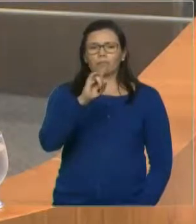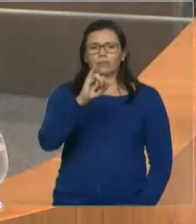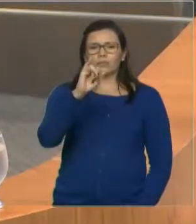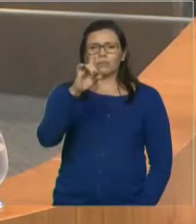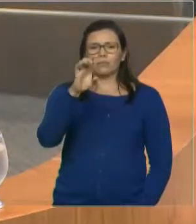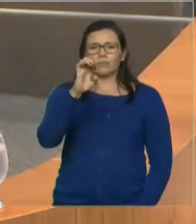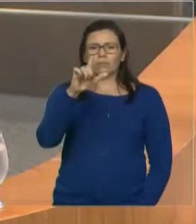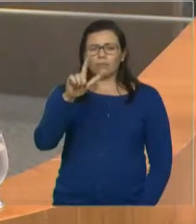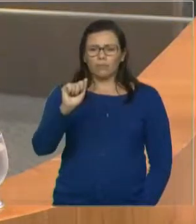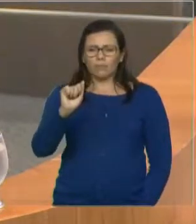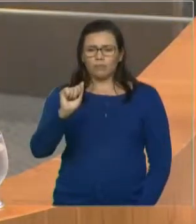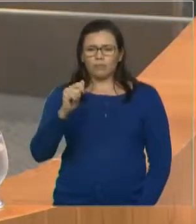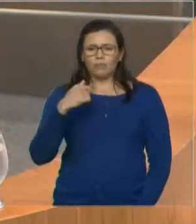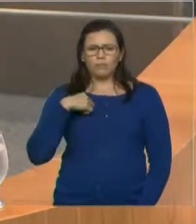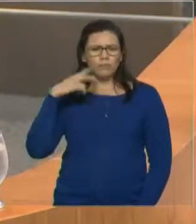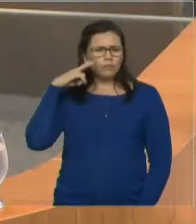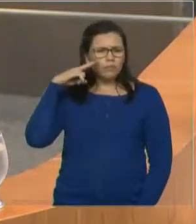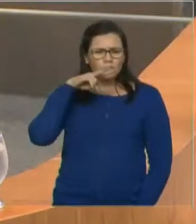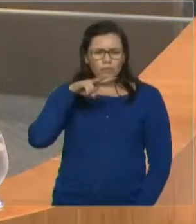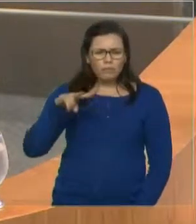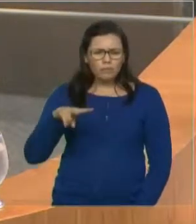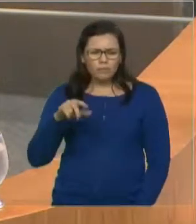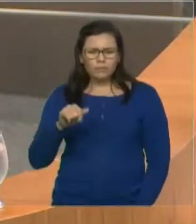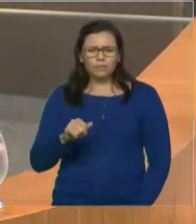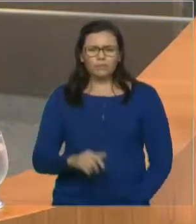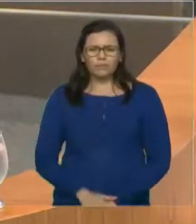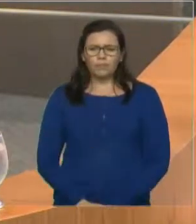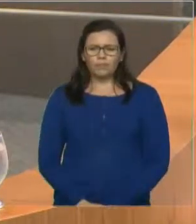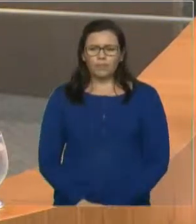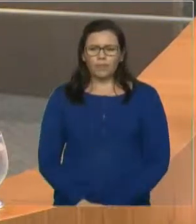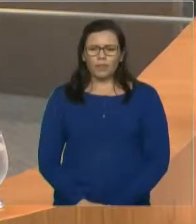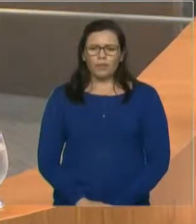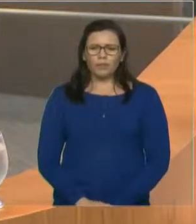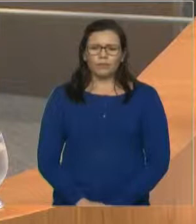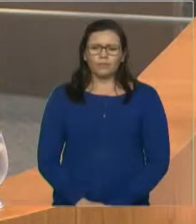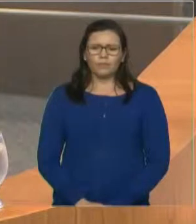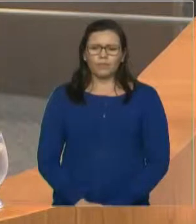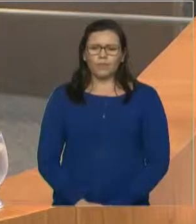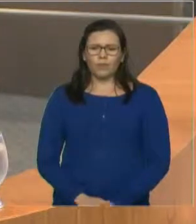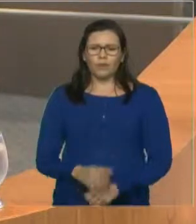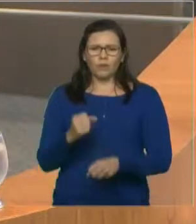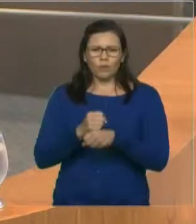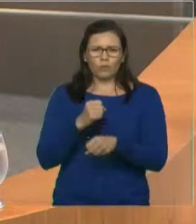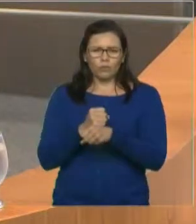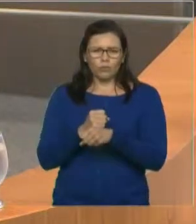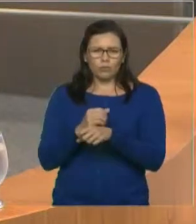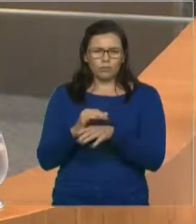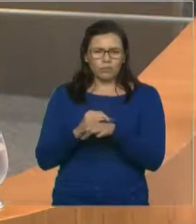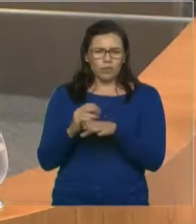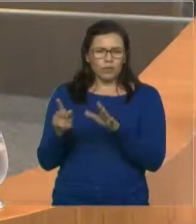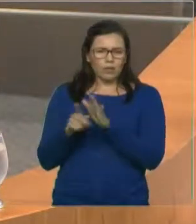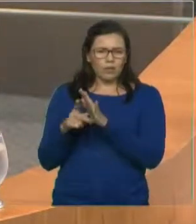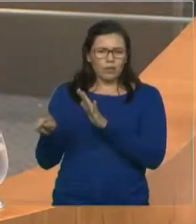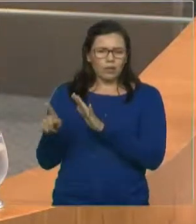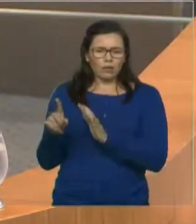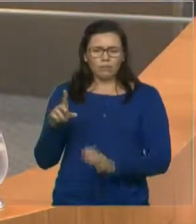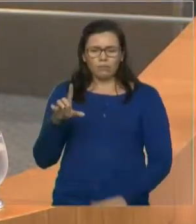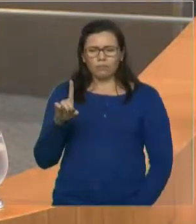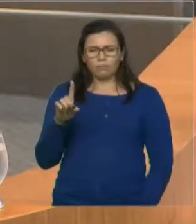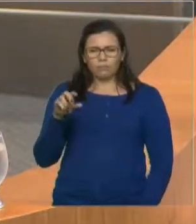Rolim, com o serviço do DENIT, lá no trecho de Alto Alegre a São